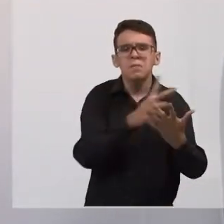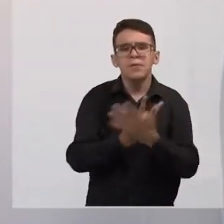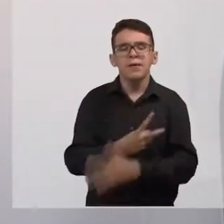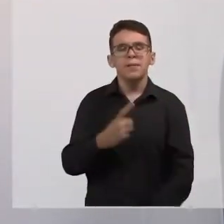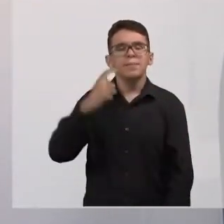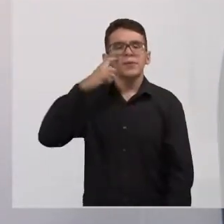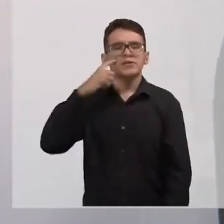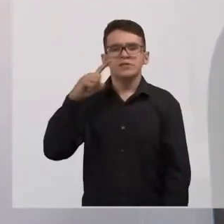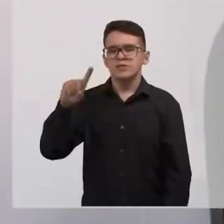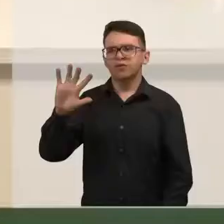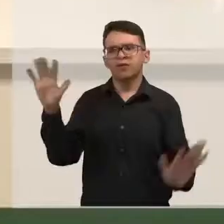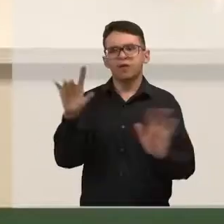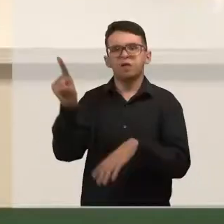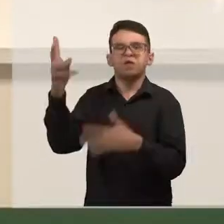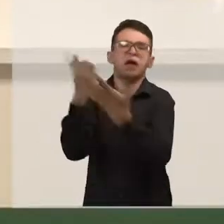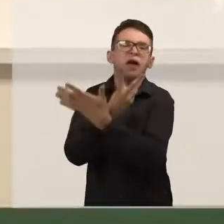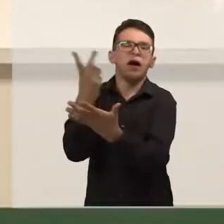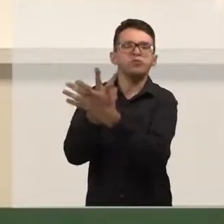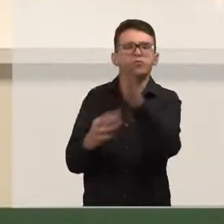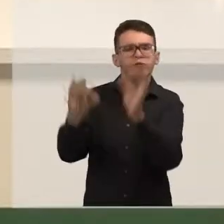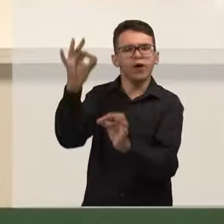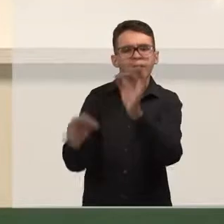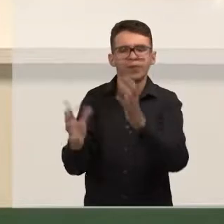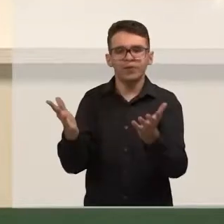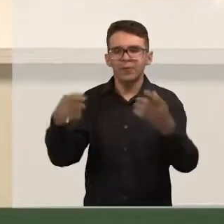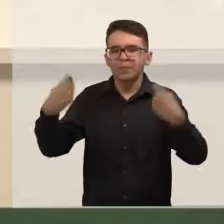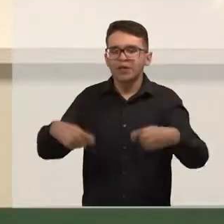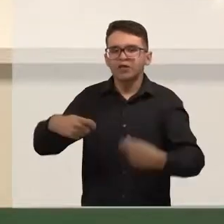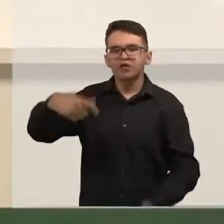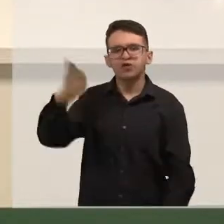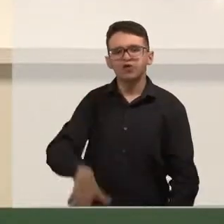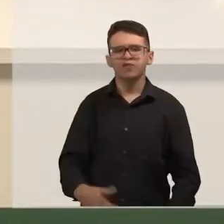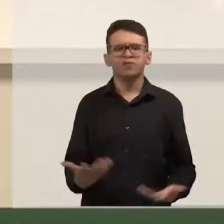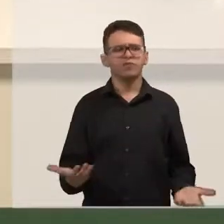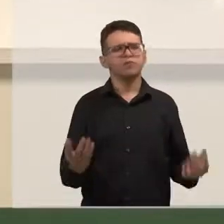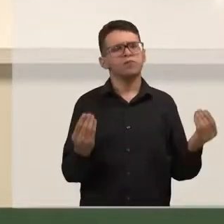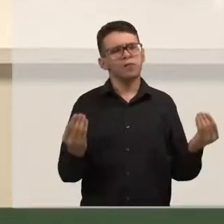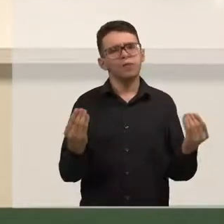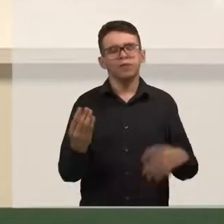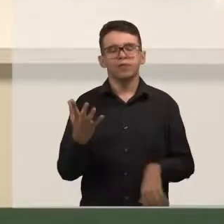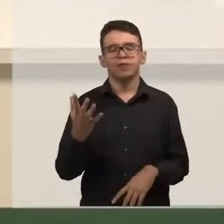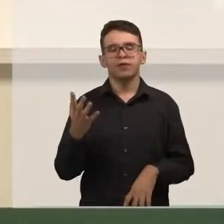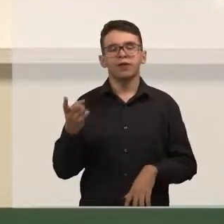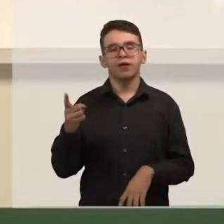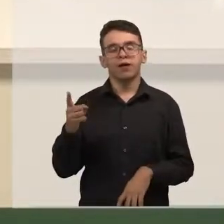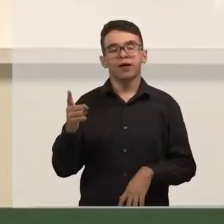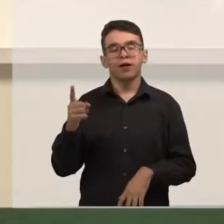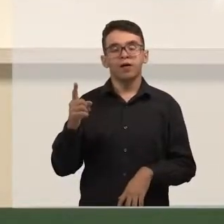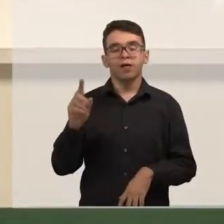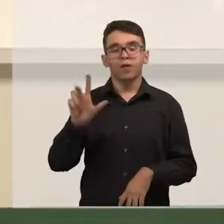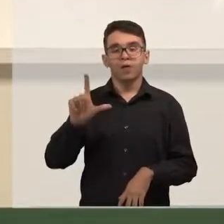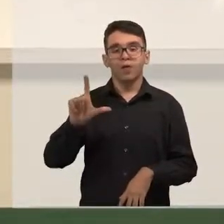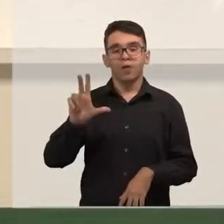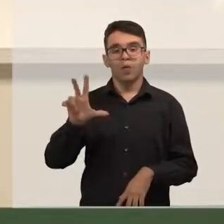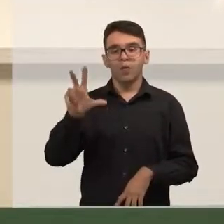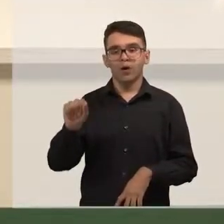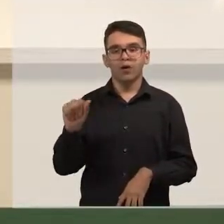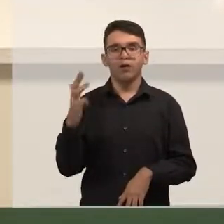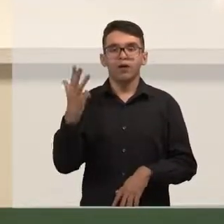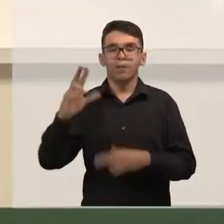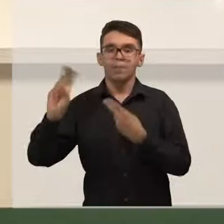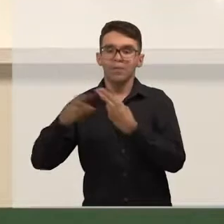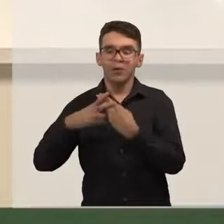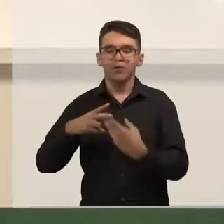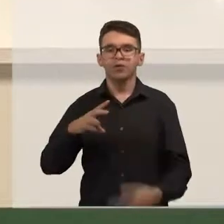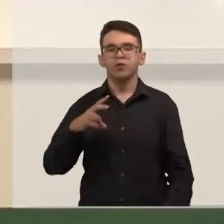rever... Foi aquilo que eu falei no início aqui, né? A história é só a prisão do Lula. Se ele é um preso político